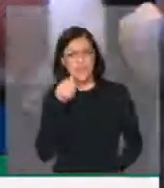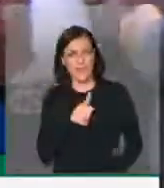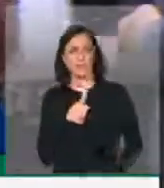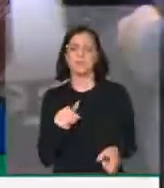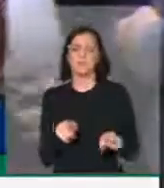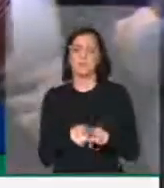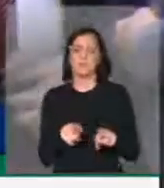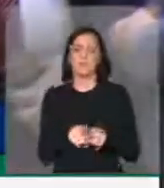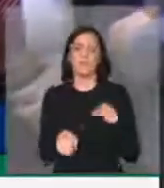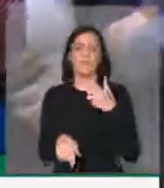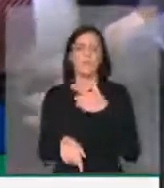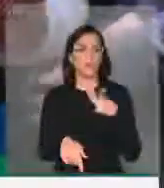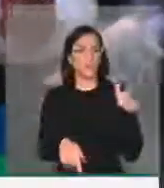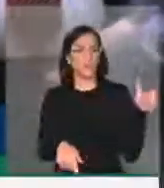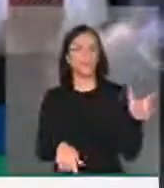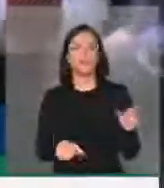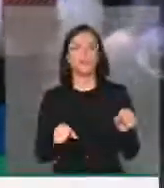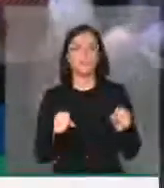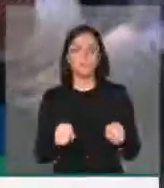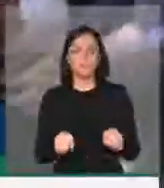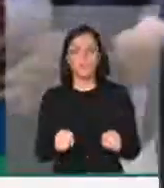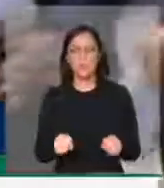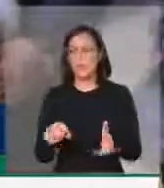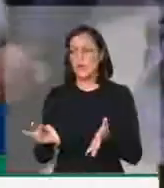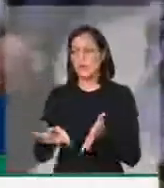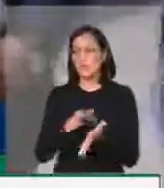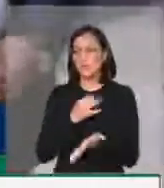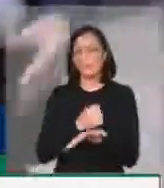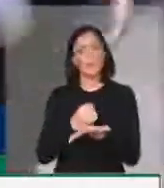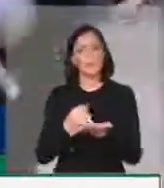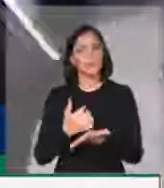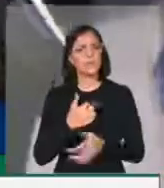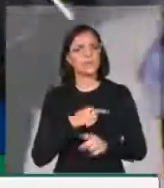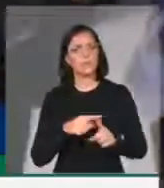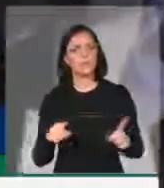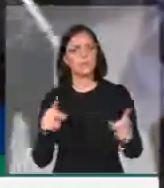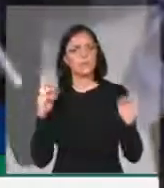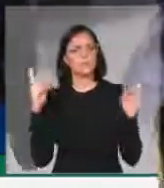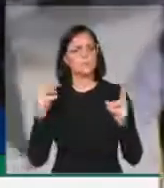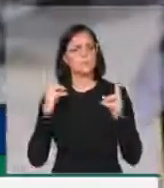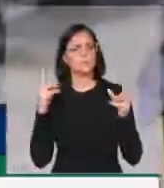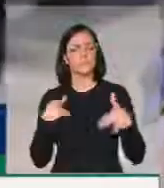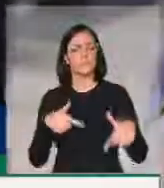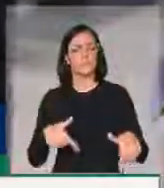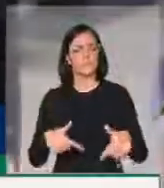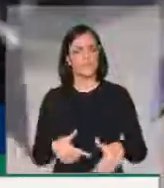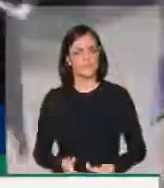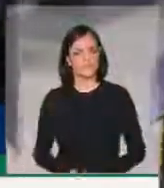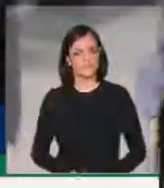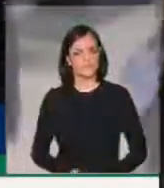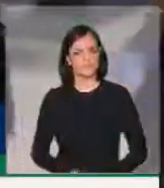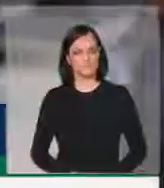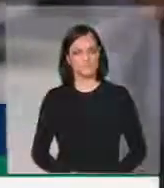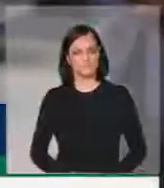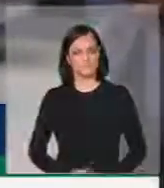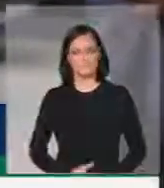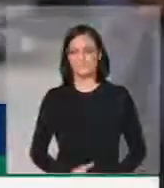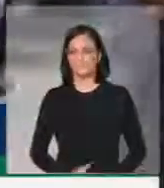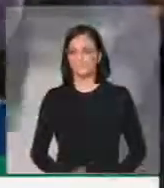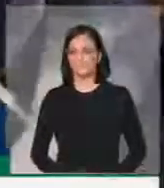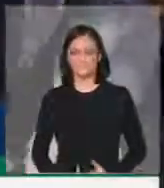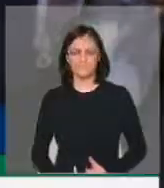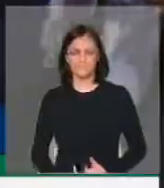pessoas podem até assinar o contrato, mas não tem como trabalhar. Então, isso cria um problema